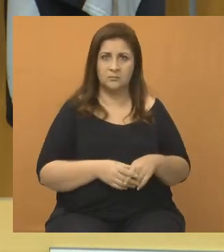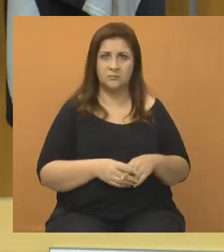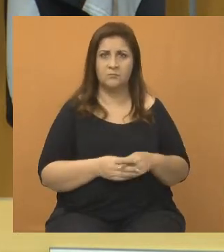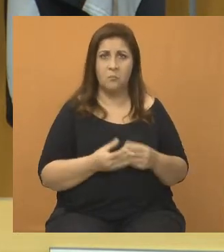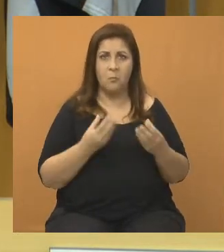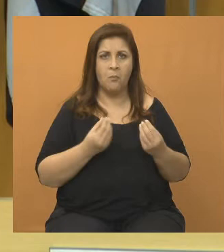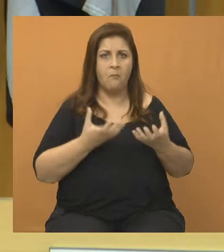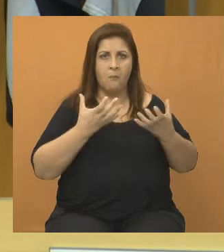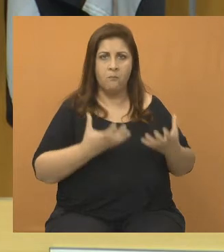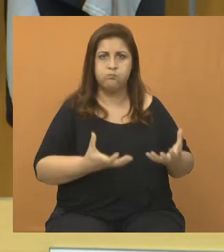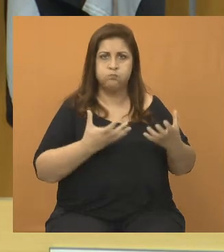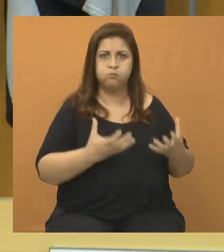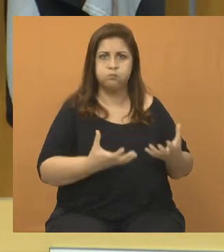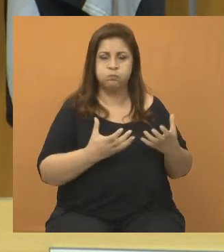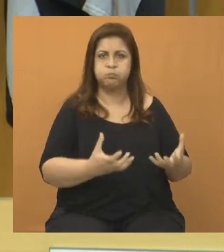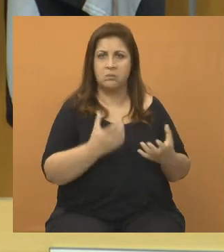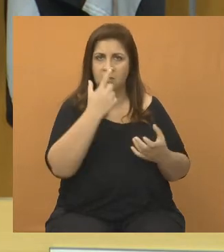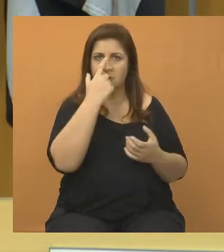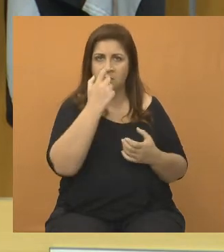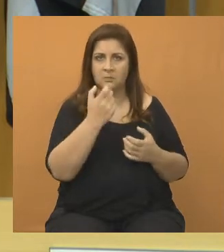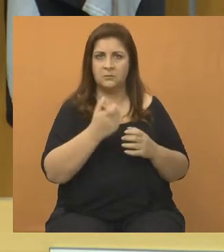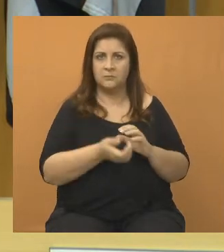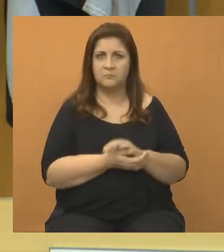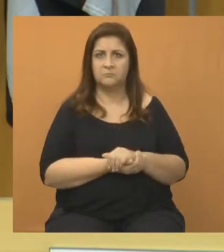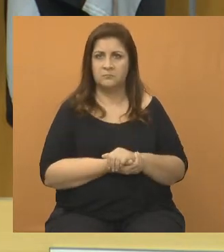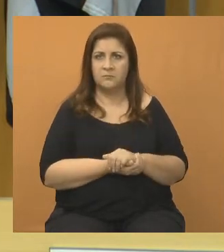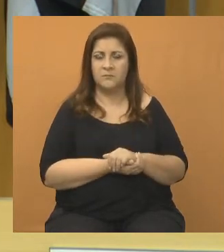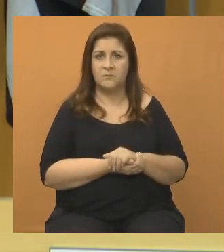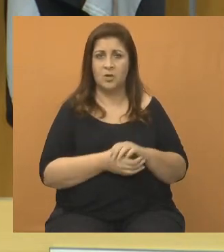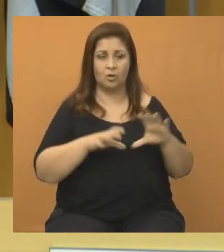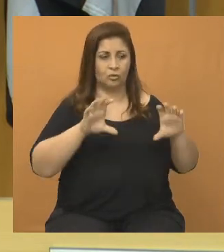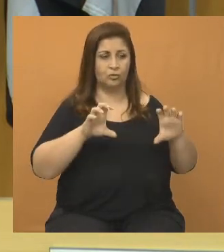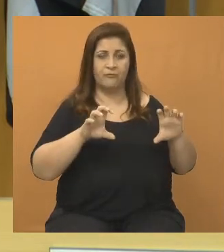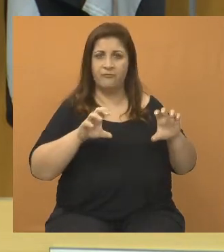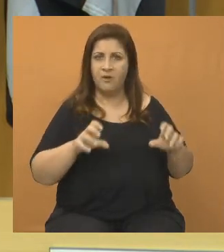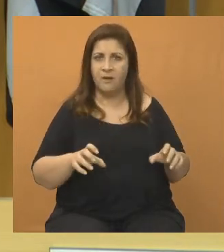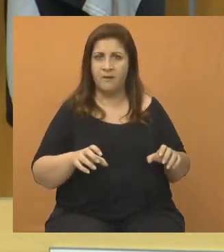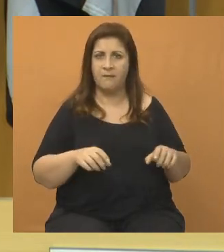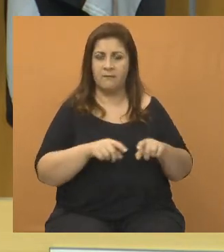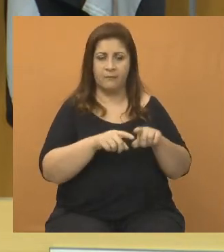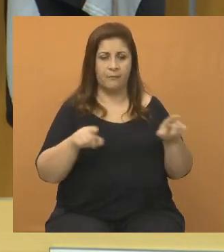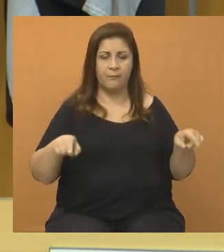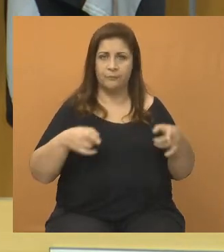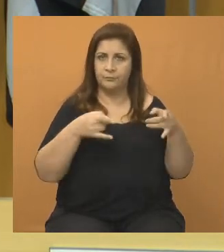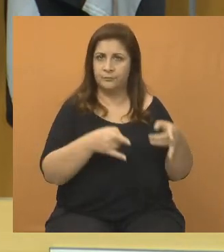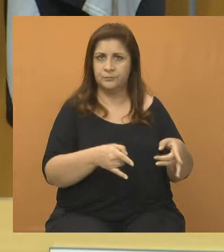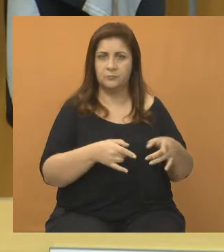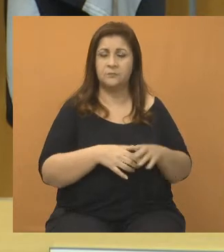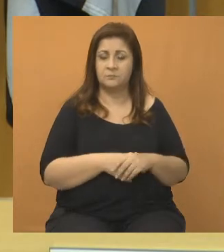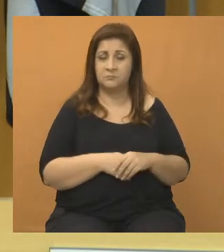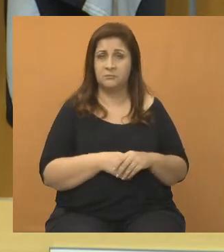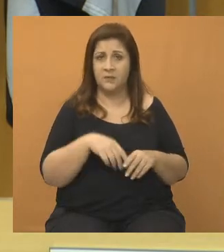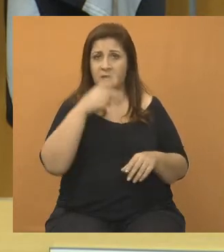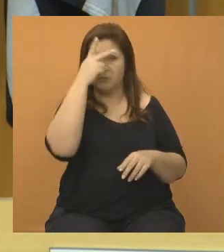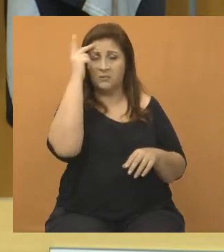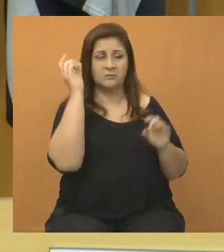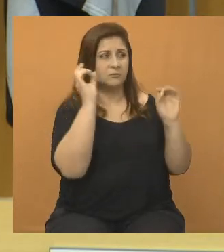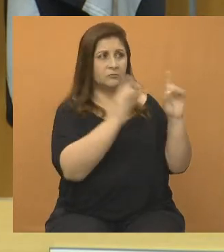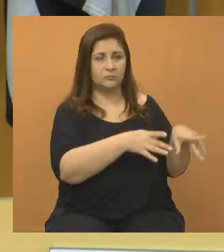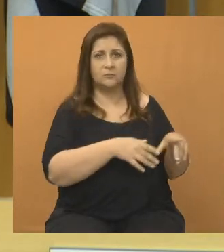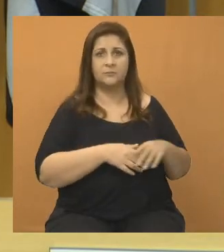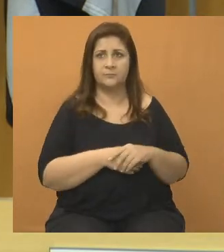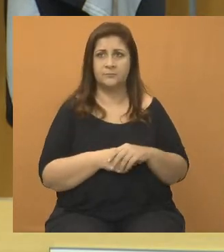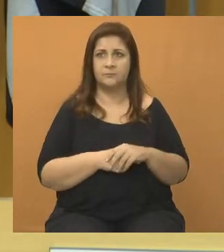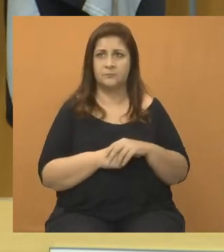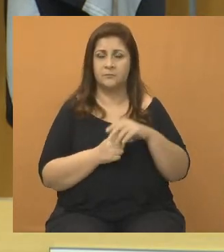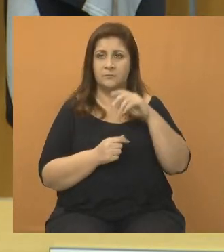toneladas, né, de resíduos, inclusive sofá, colchão, dentre outras coisas, o córrego do Turi, né? Além do